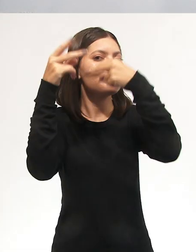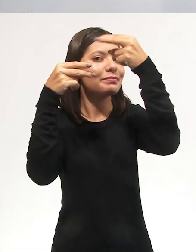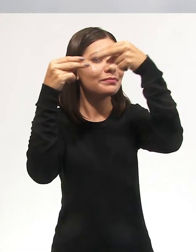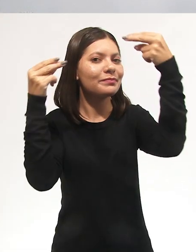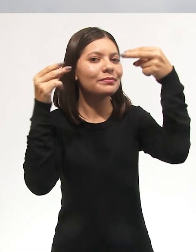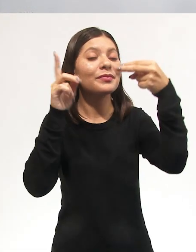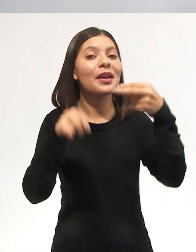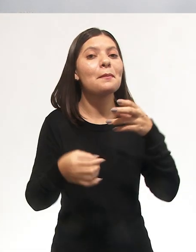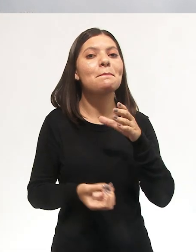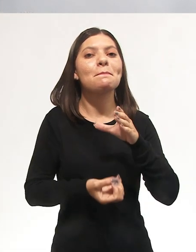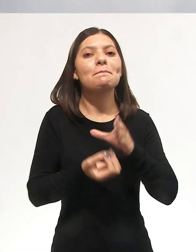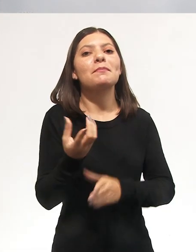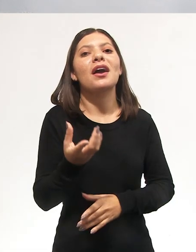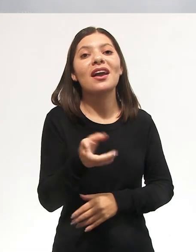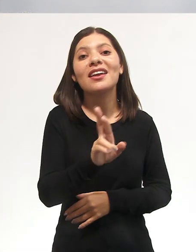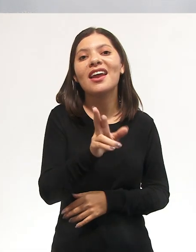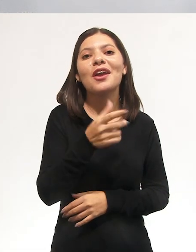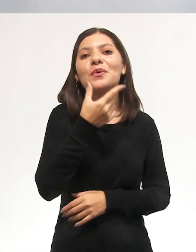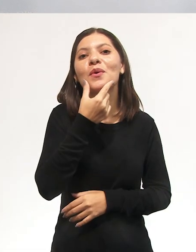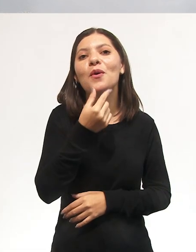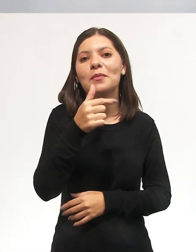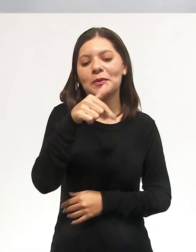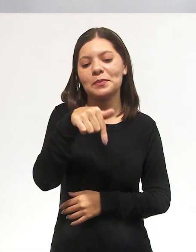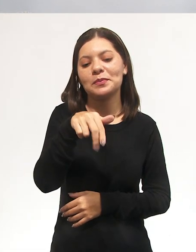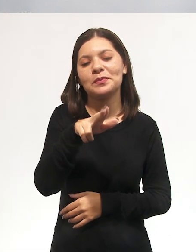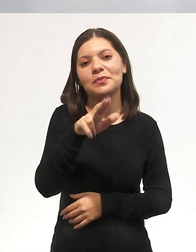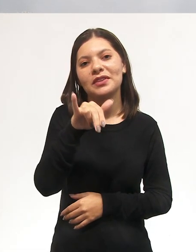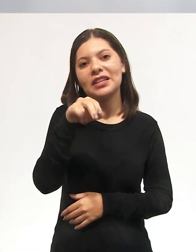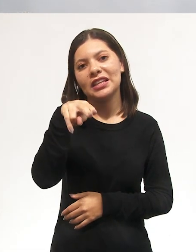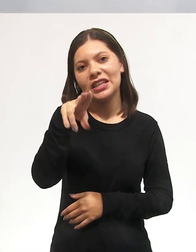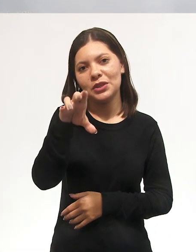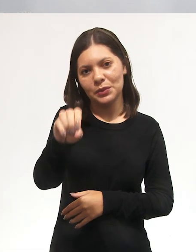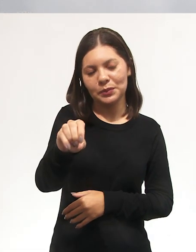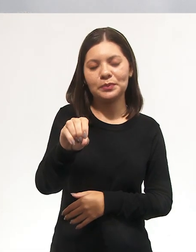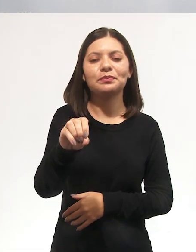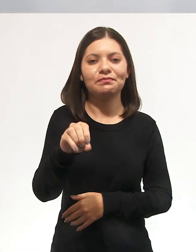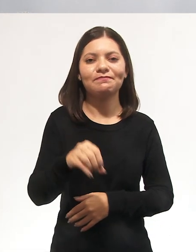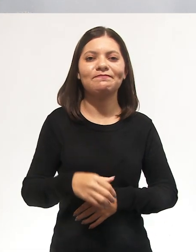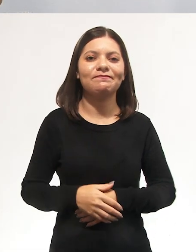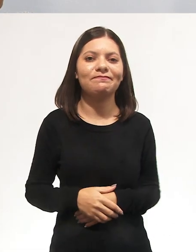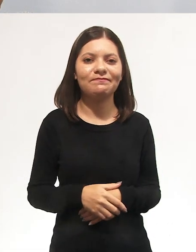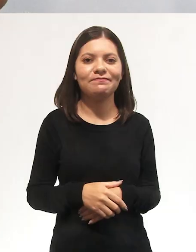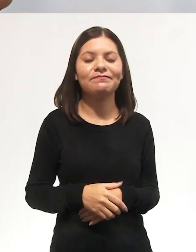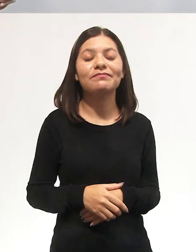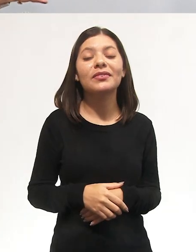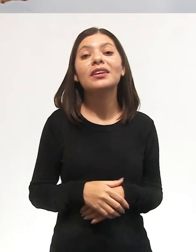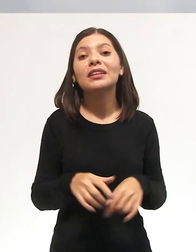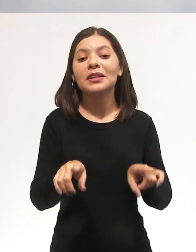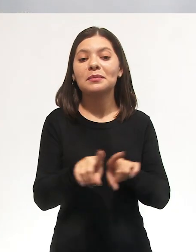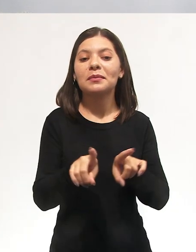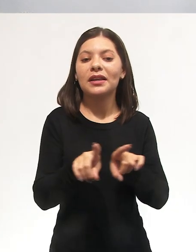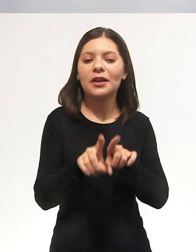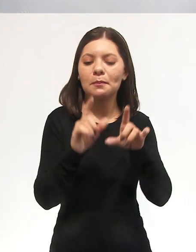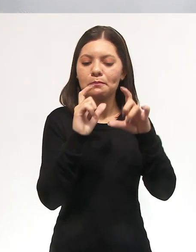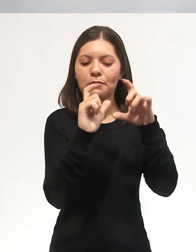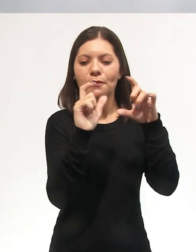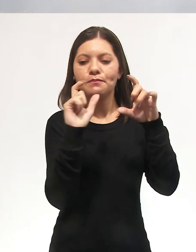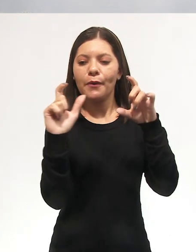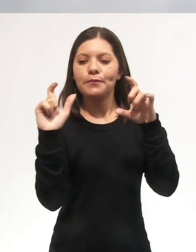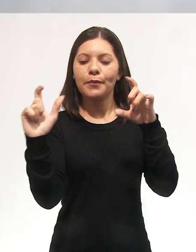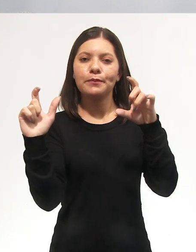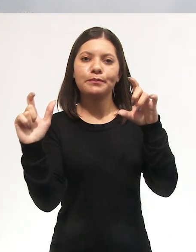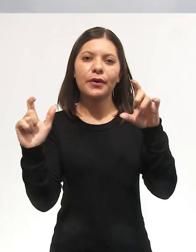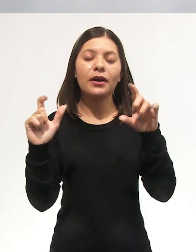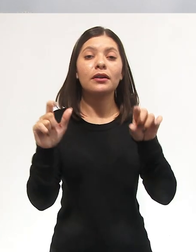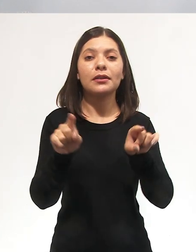uma criação do Quino, um escritor argentino, e ela foi feita em forma de tirinhas